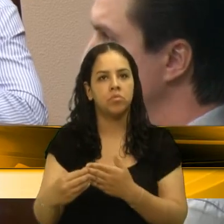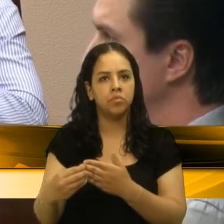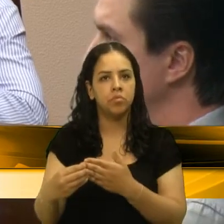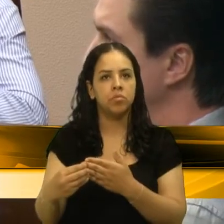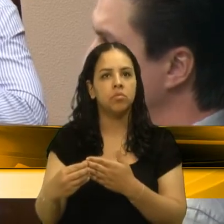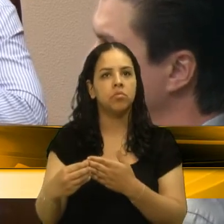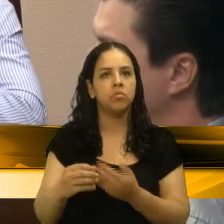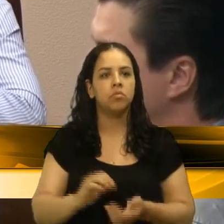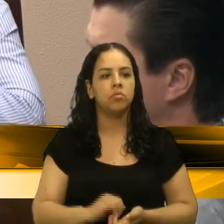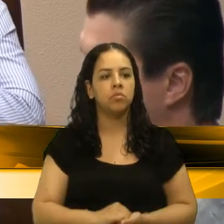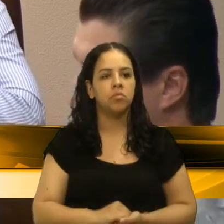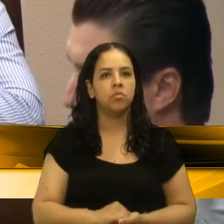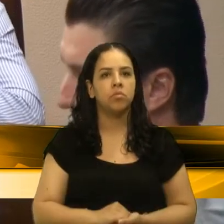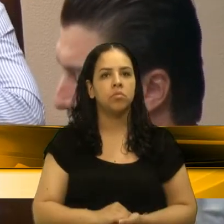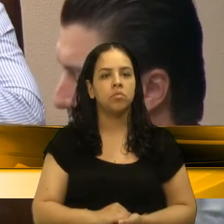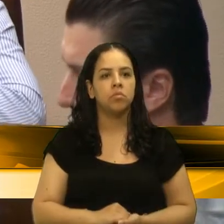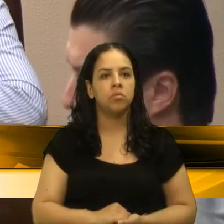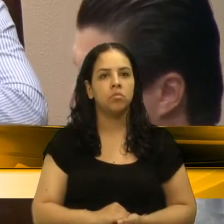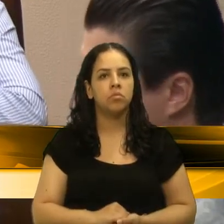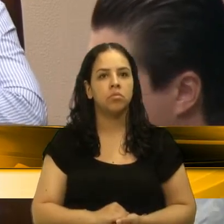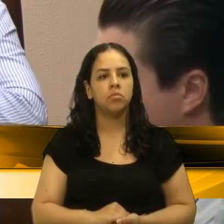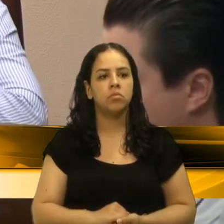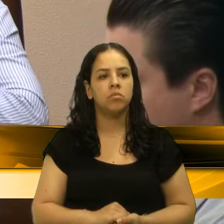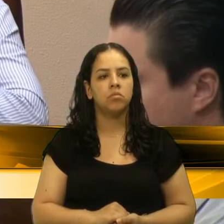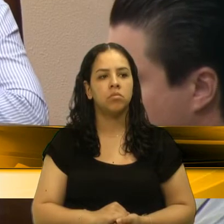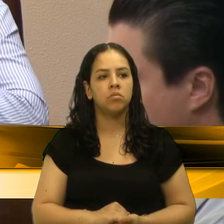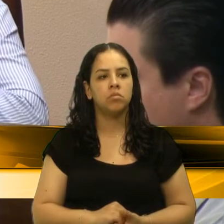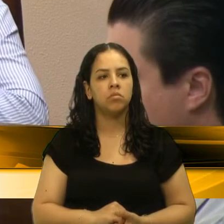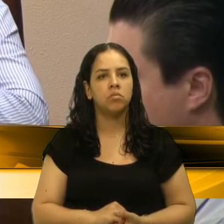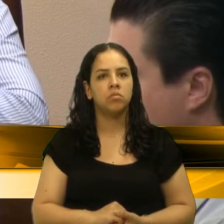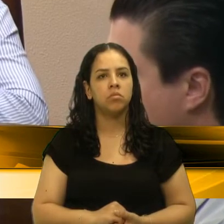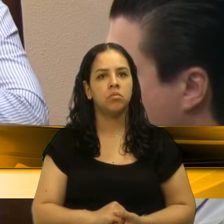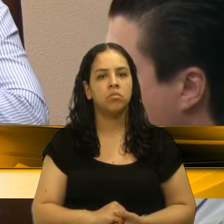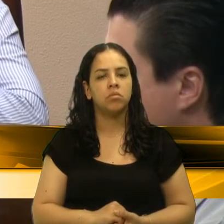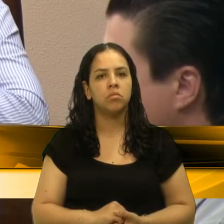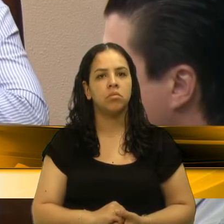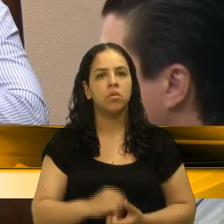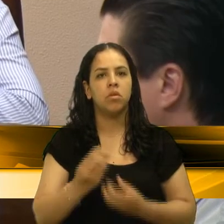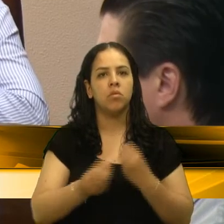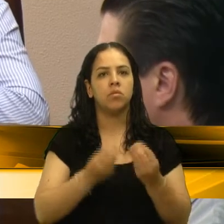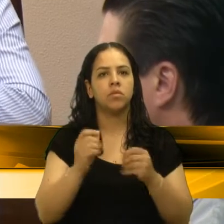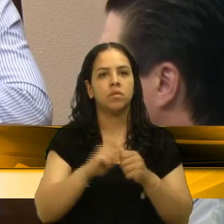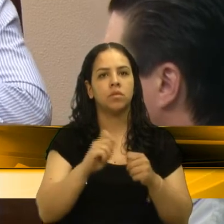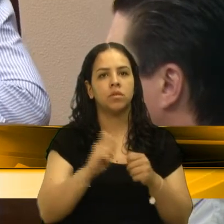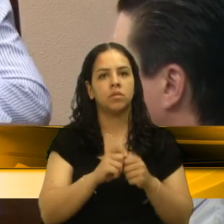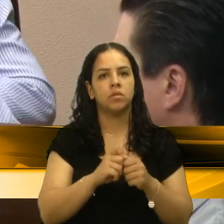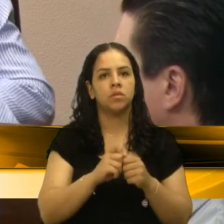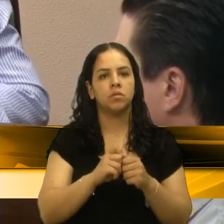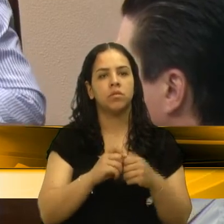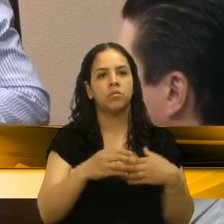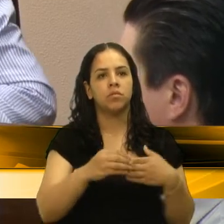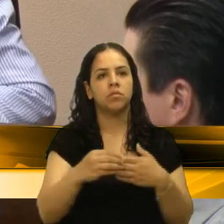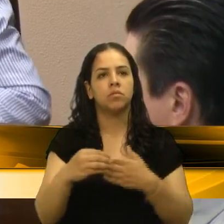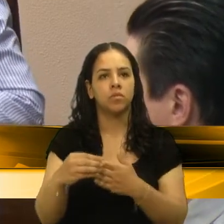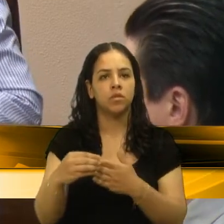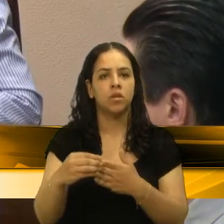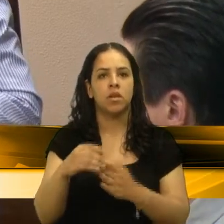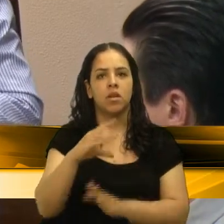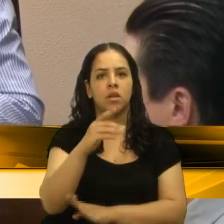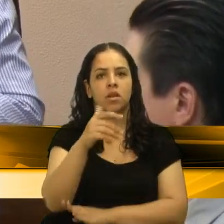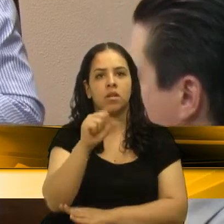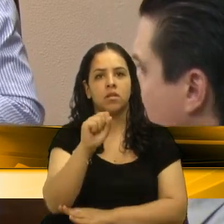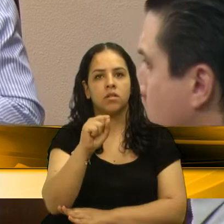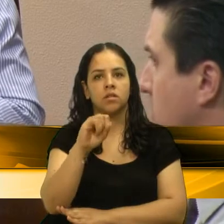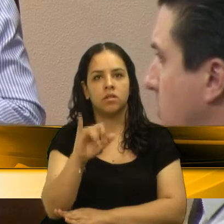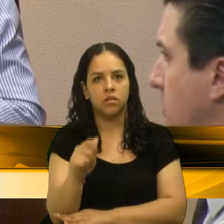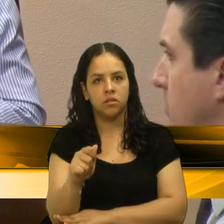memorandos e tive conhecimento do desandar desse decreto, de como lhe foi feito do caminhar dele. Doutora Cássia, então tem